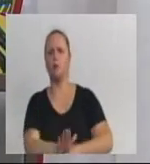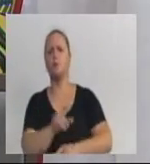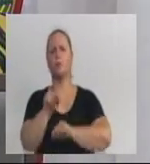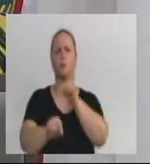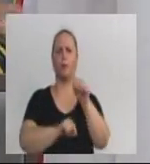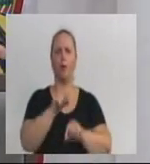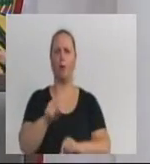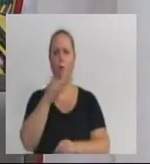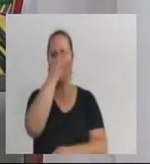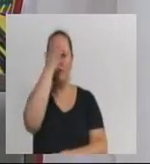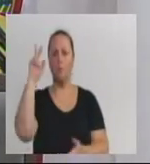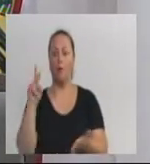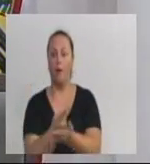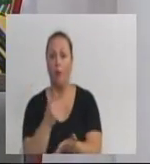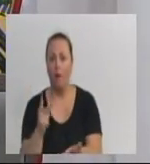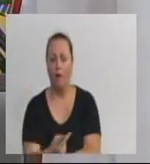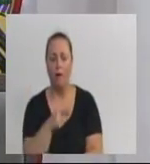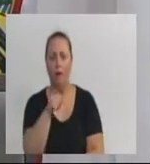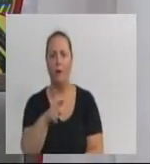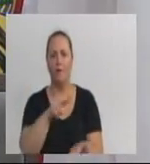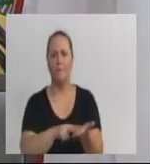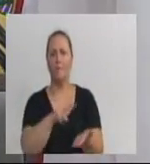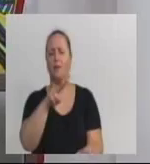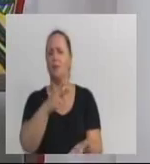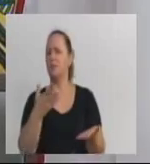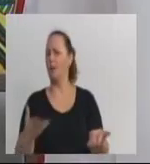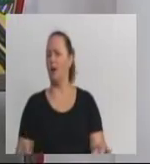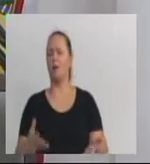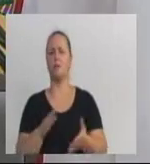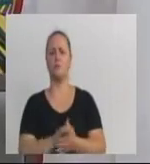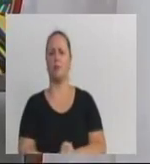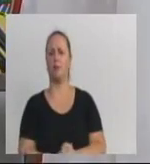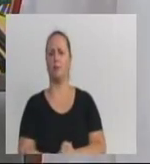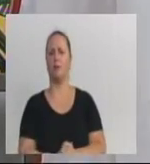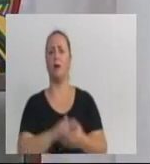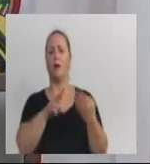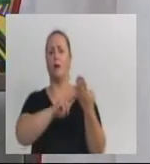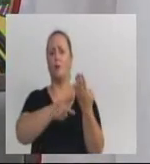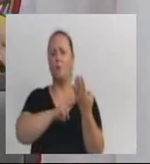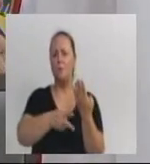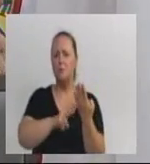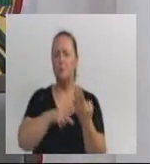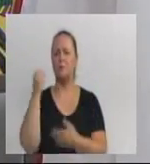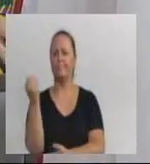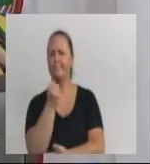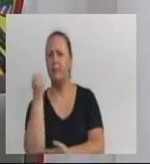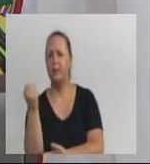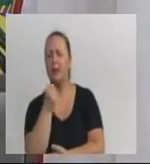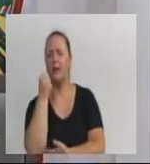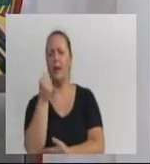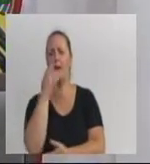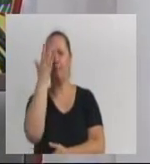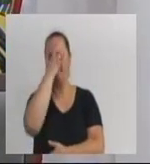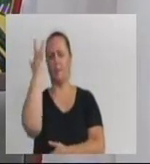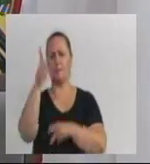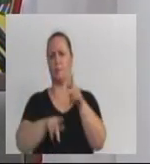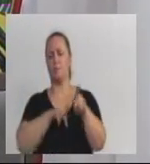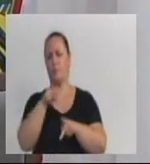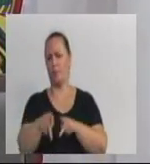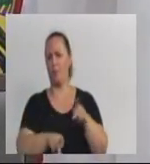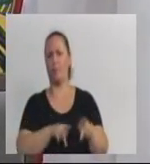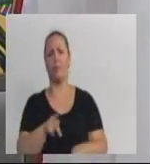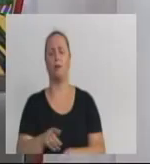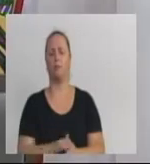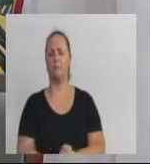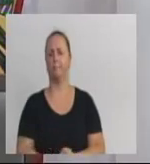meliante, aquele que comete o crime, que gera consequências extremamente graves na vida da nossa população e do nosso dia a dia. Então, nós